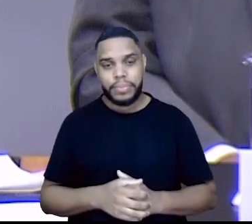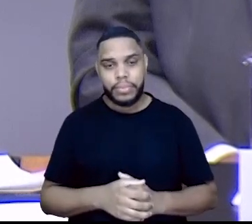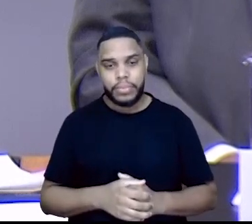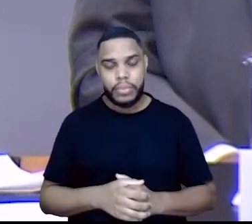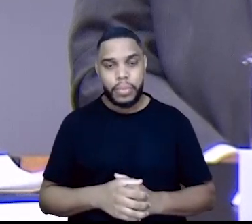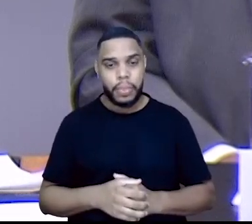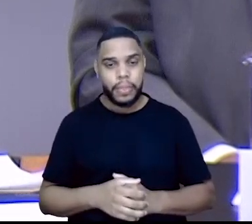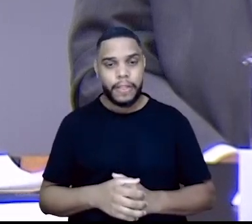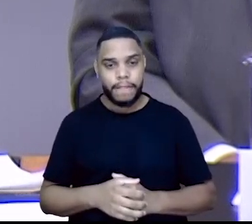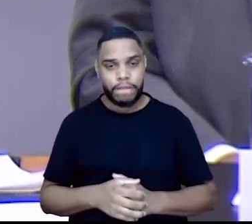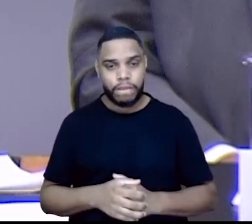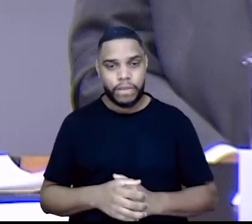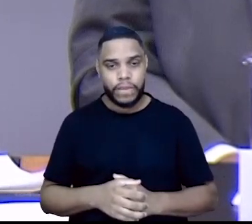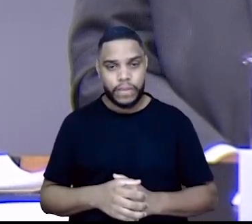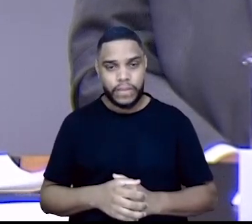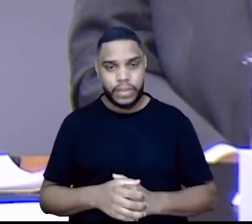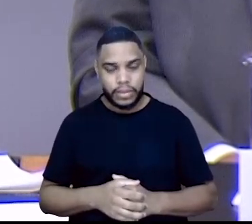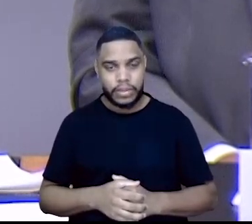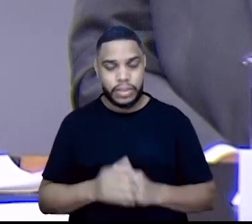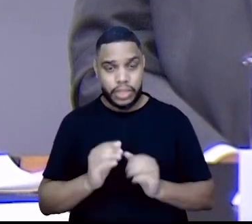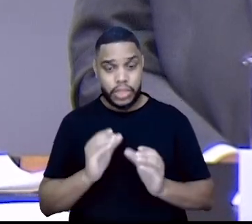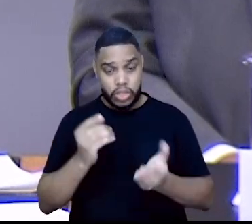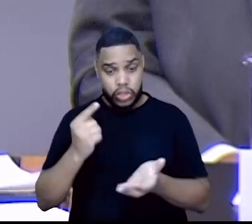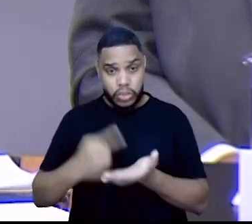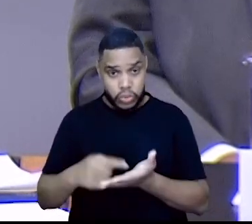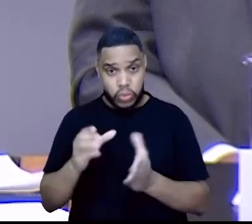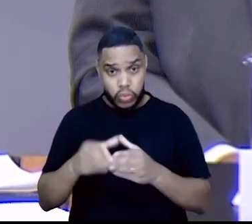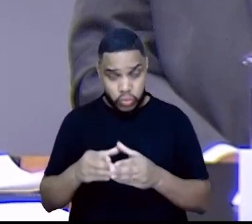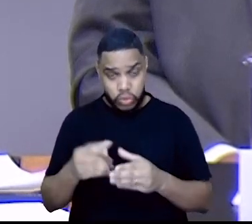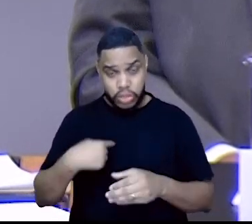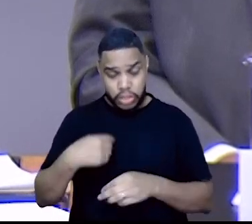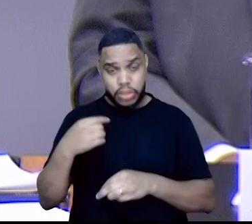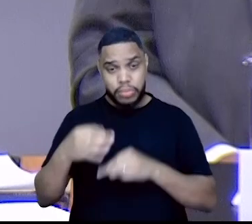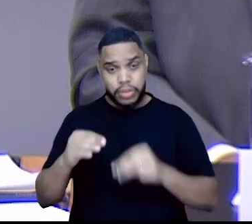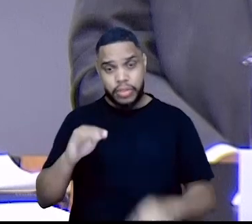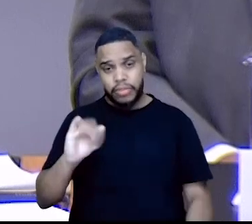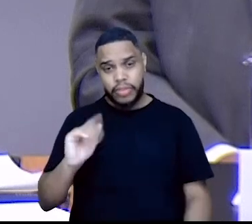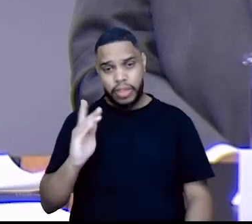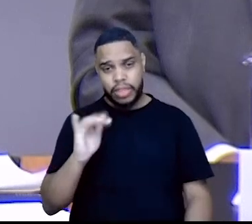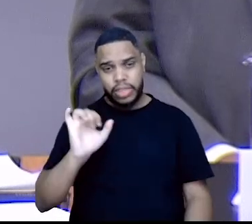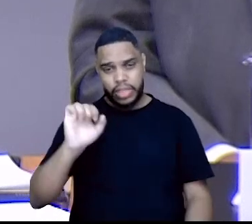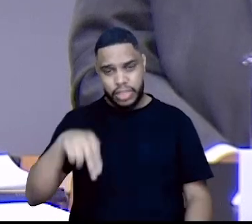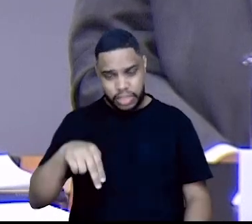dizer, montou uma comissão, participávamos eu, o ministro Fachin e o